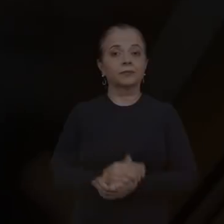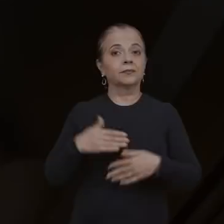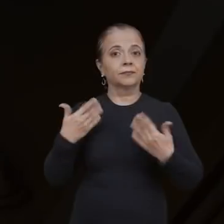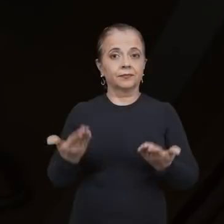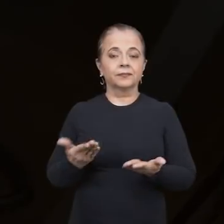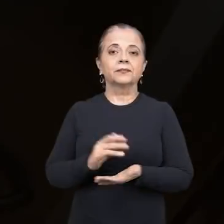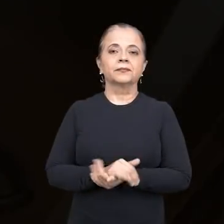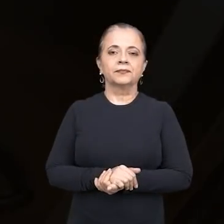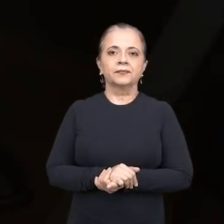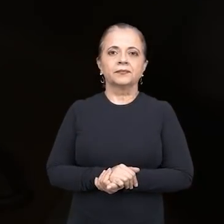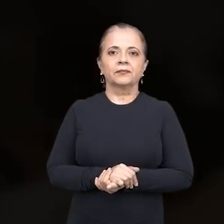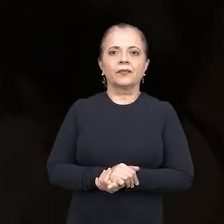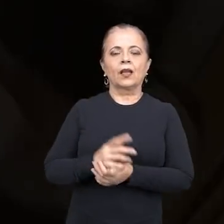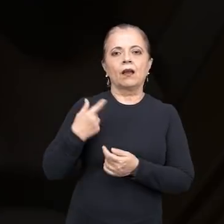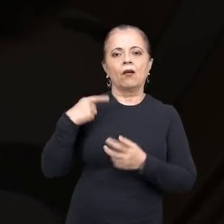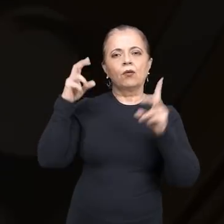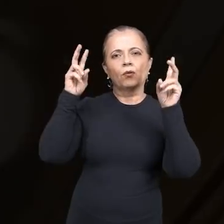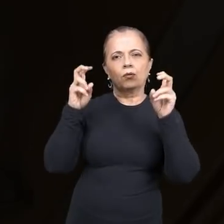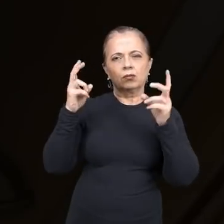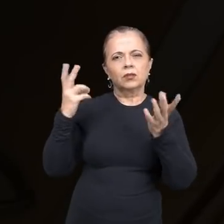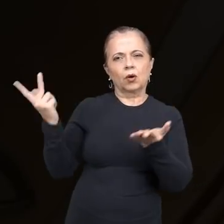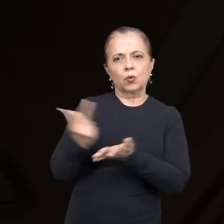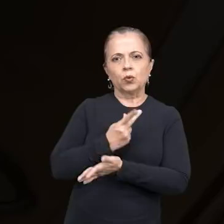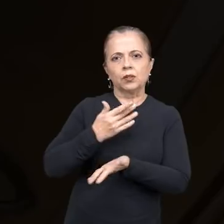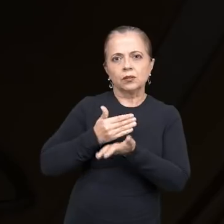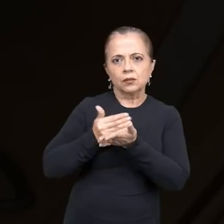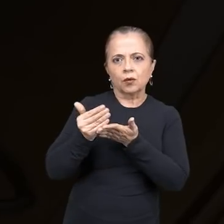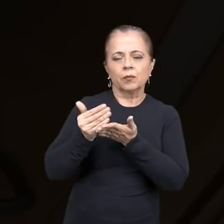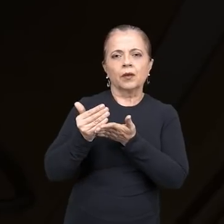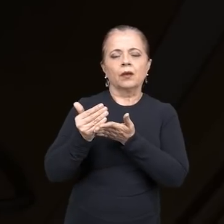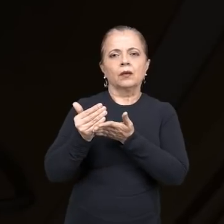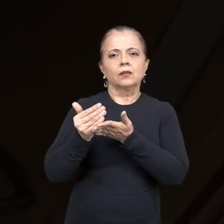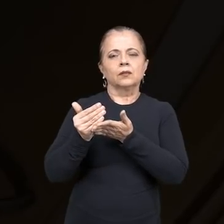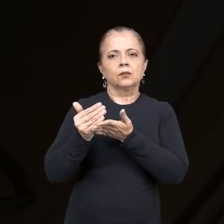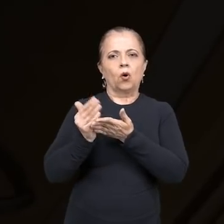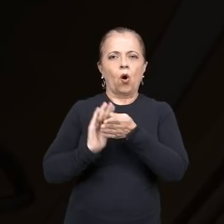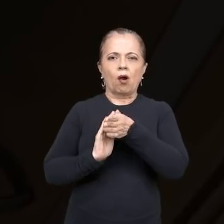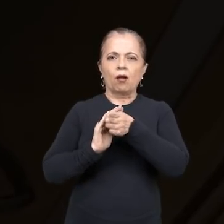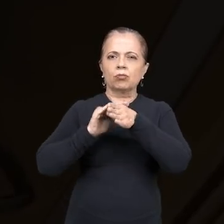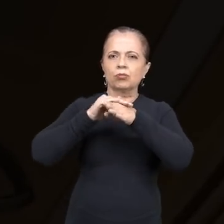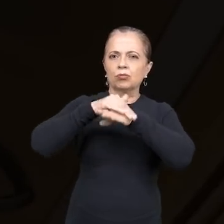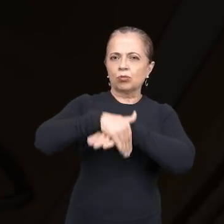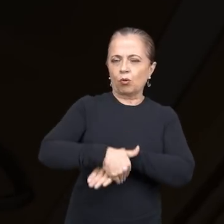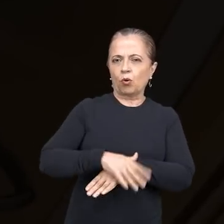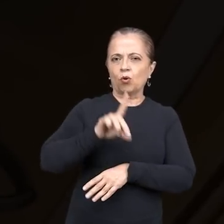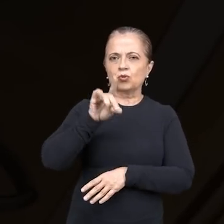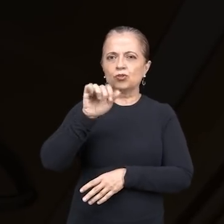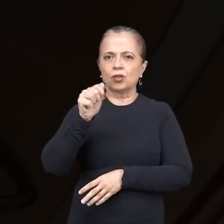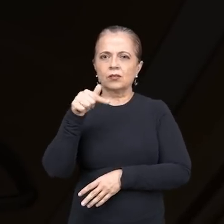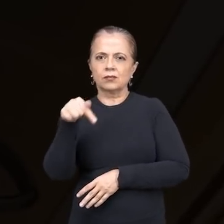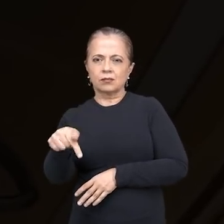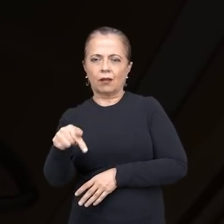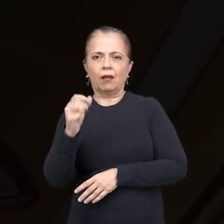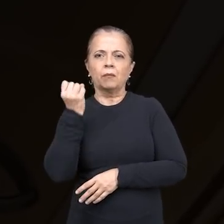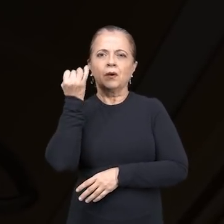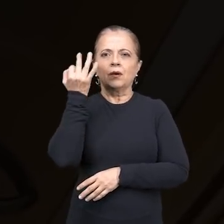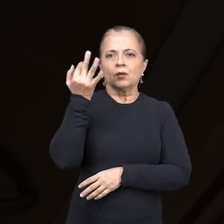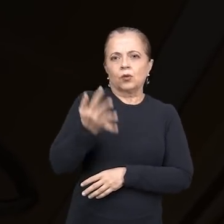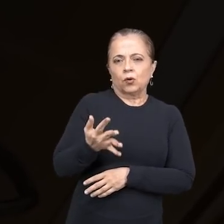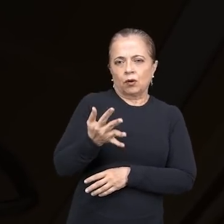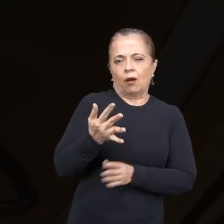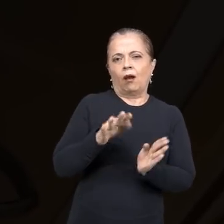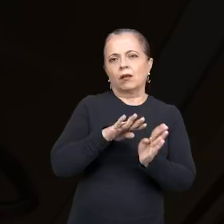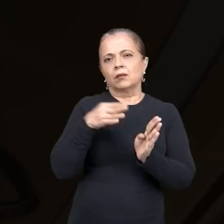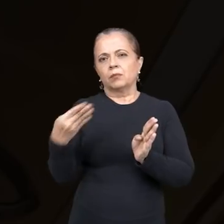Então, o caso se inicia no final de noite do dia 7, início de madrugada do dia